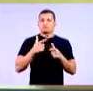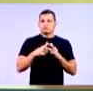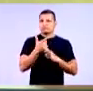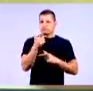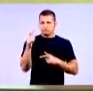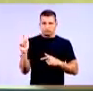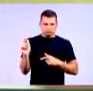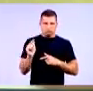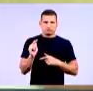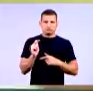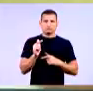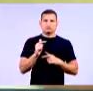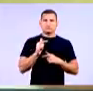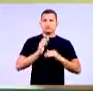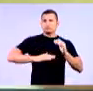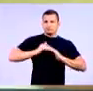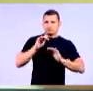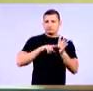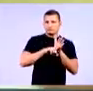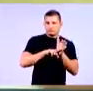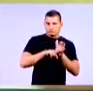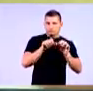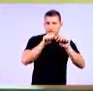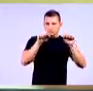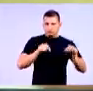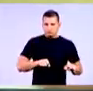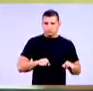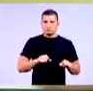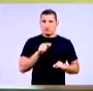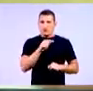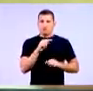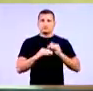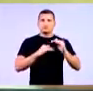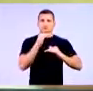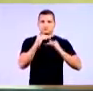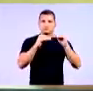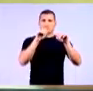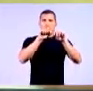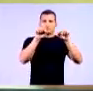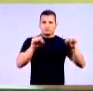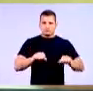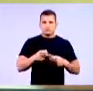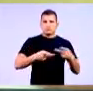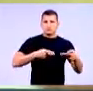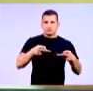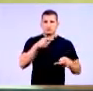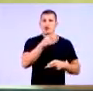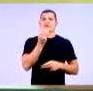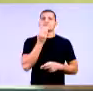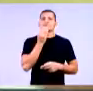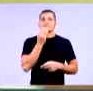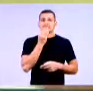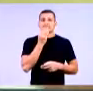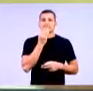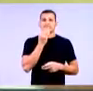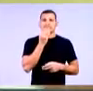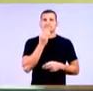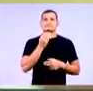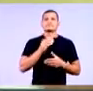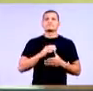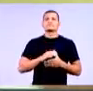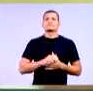para o analista, para o pessoal que é o desenvolvedor de um projeto, é uma oportunidade,